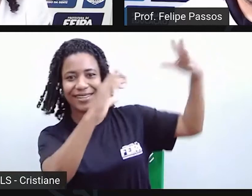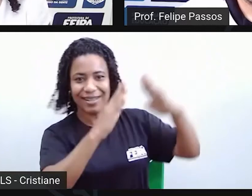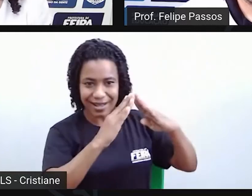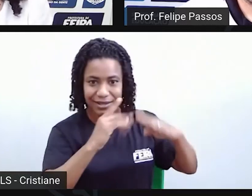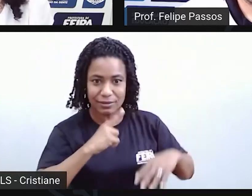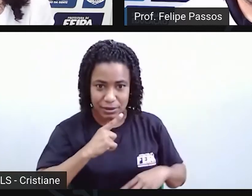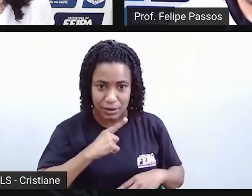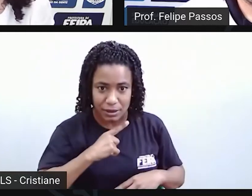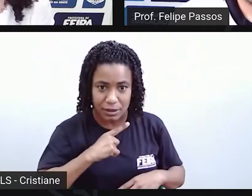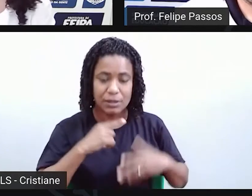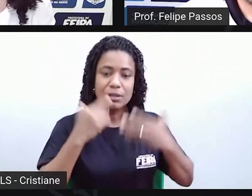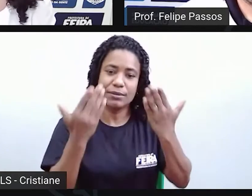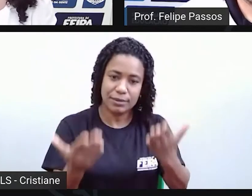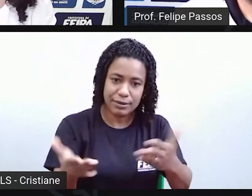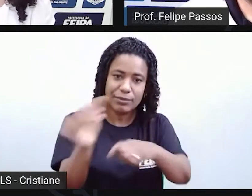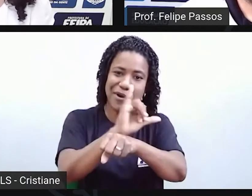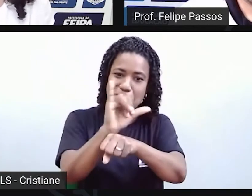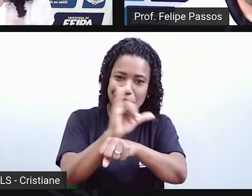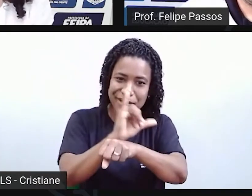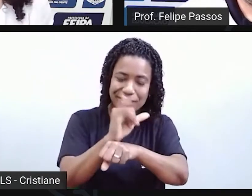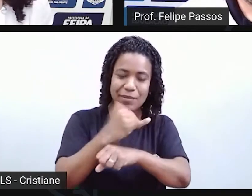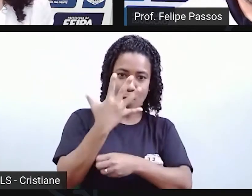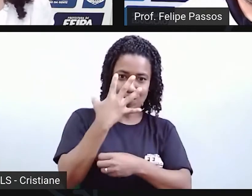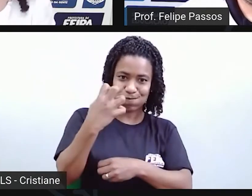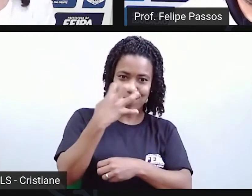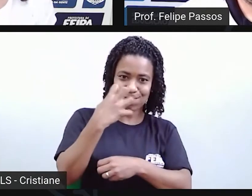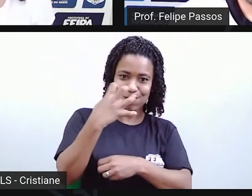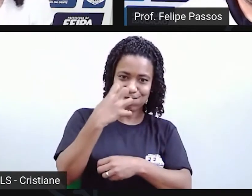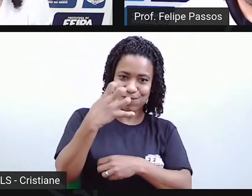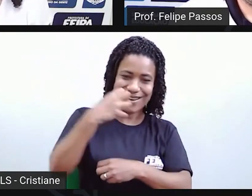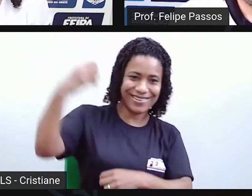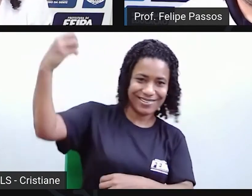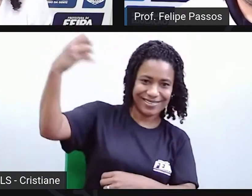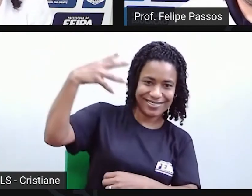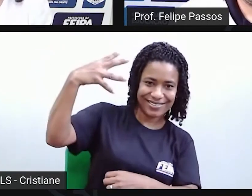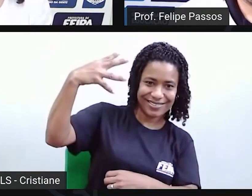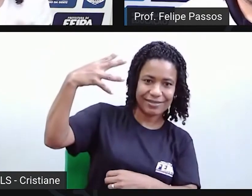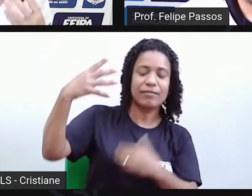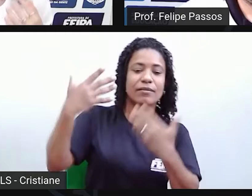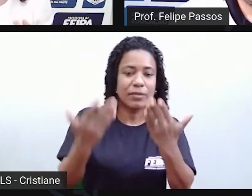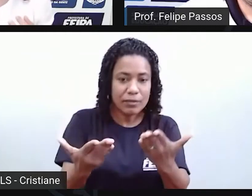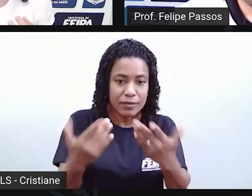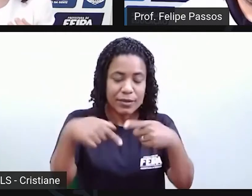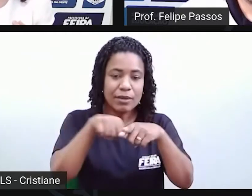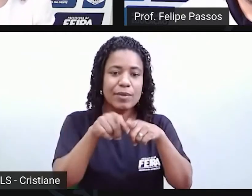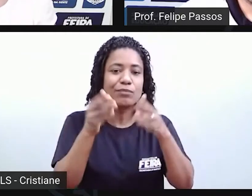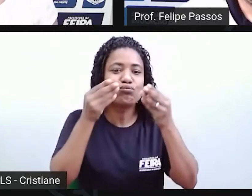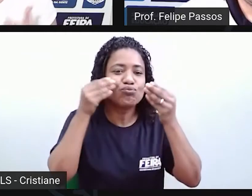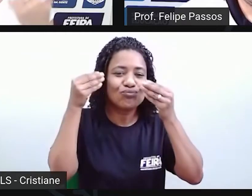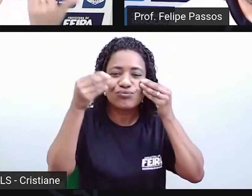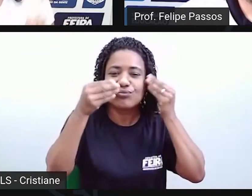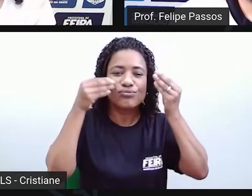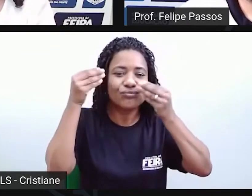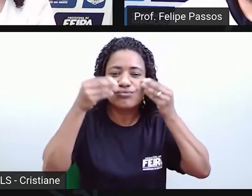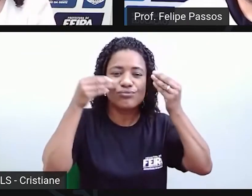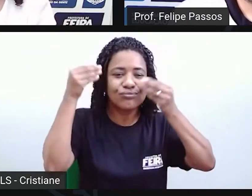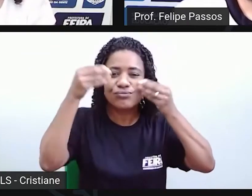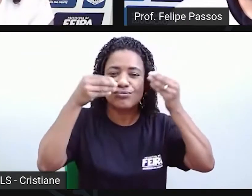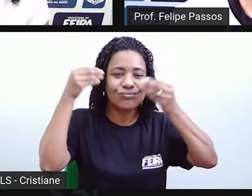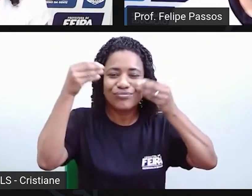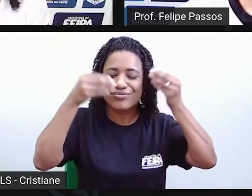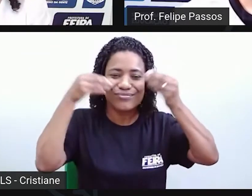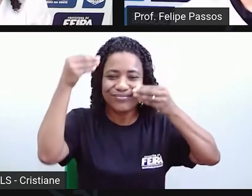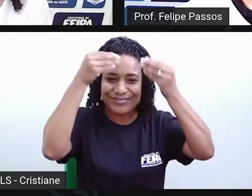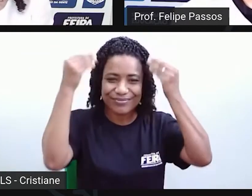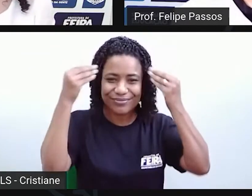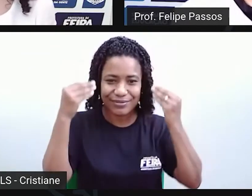ao vivo no YouTube, por exemplo. Além disso, a maquiagem, que vem na nossa pele, mas depois disso, depois